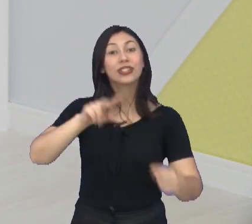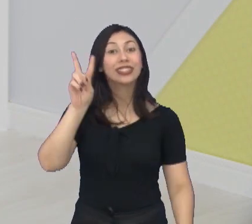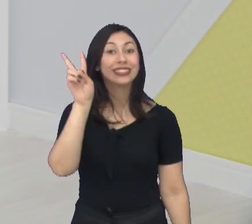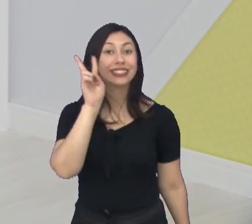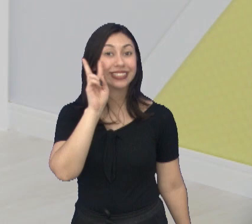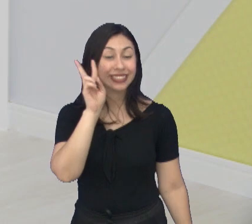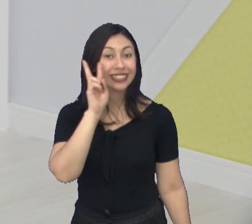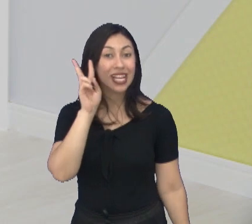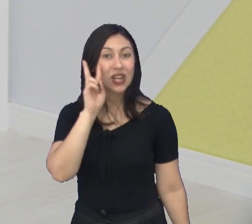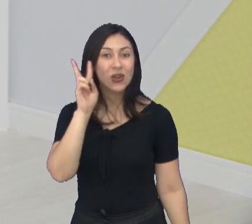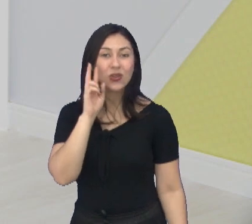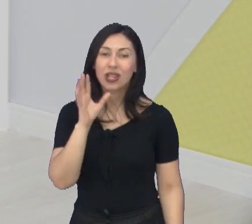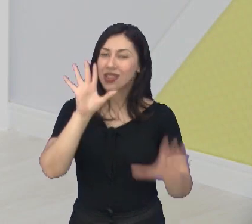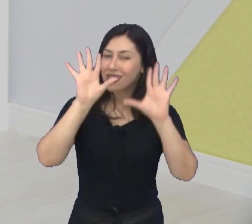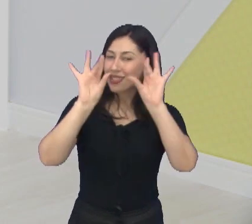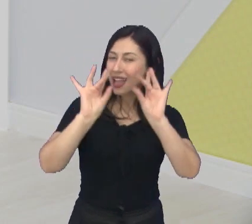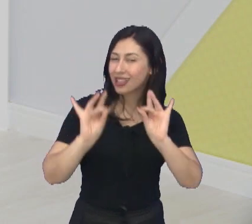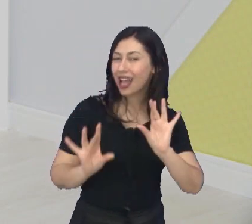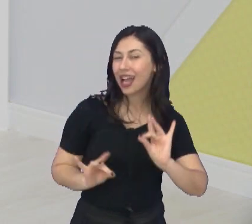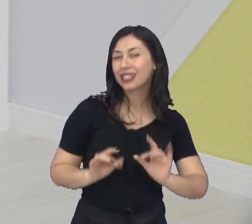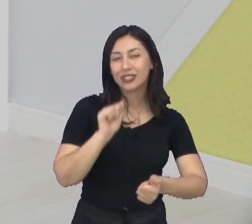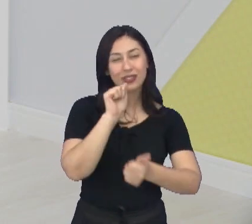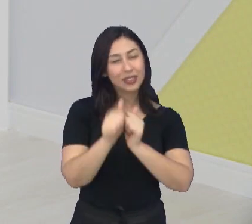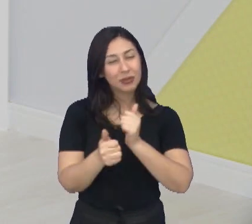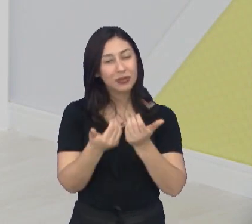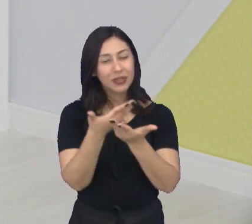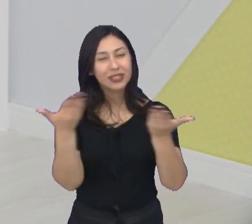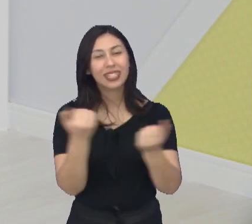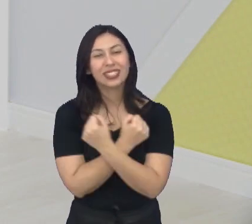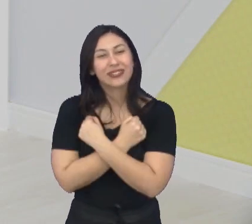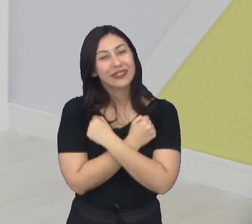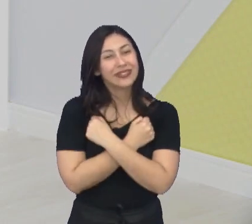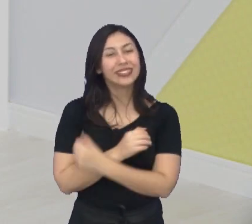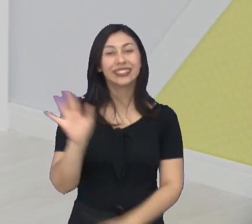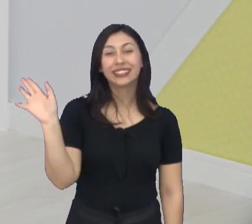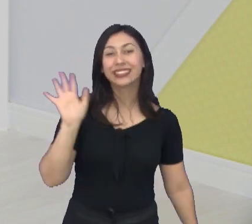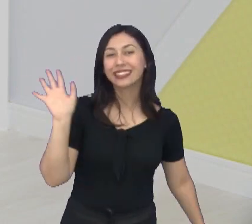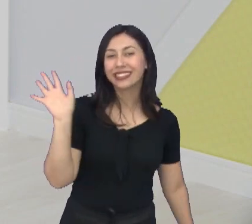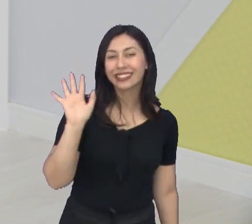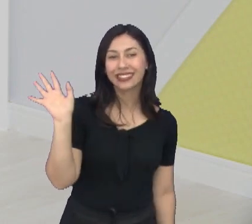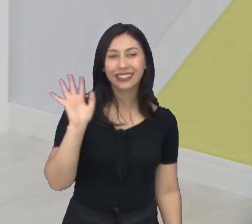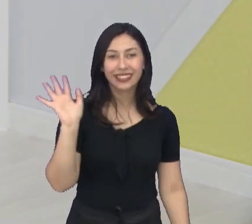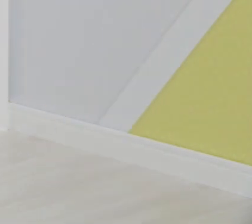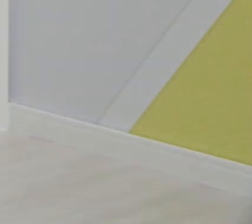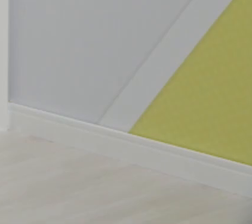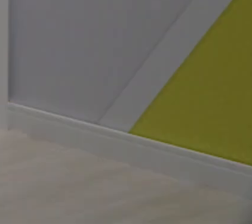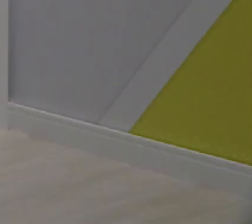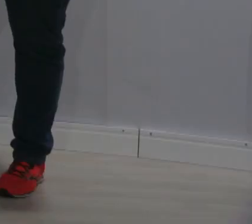segunda-feira com todos os detalhes do esporte para você. Grande abraço, até segunda, tchau, tchau.